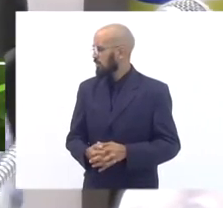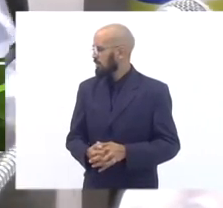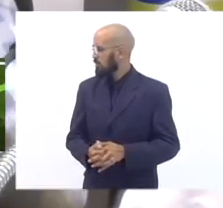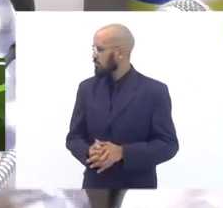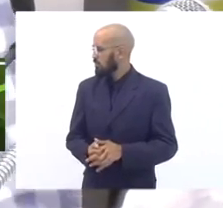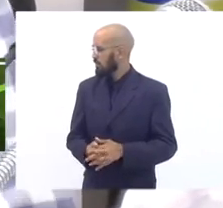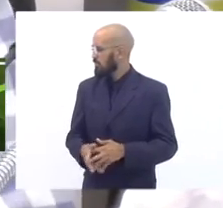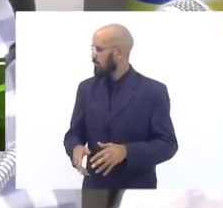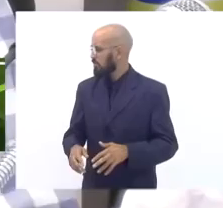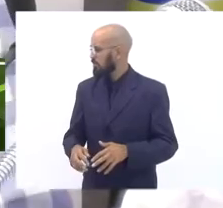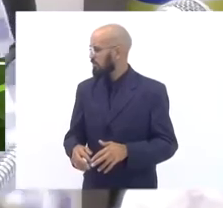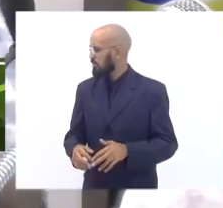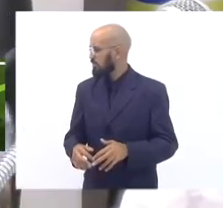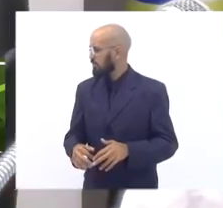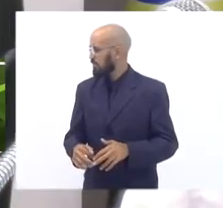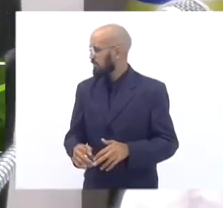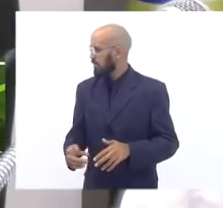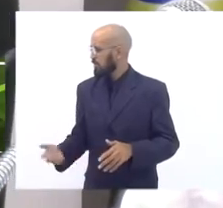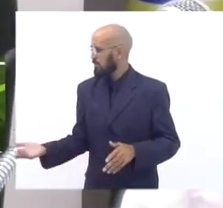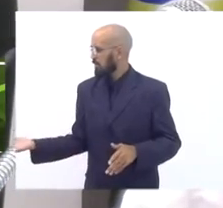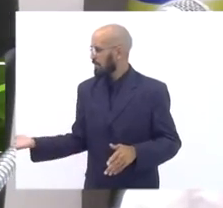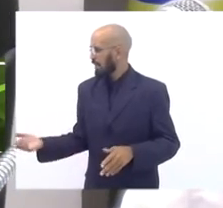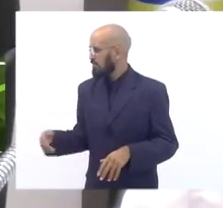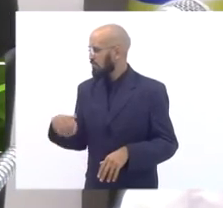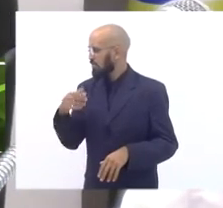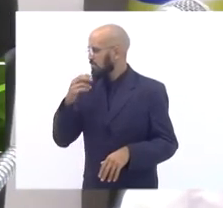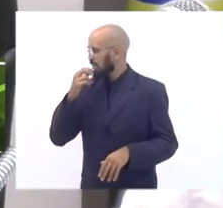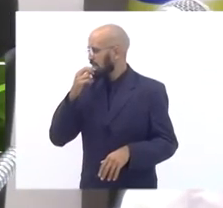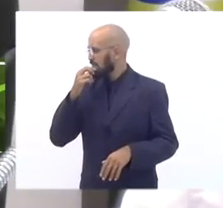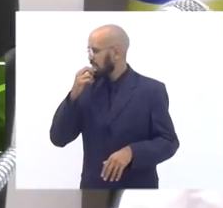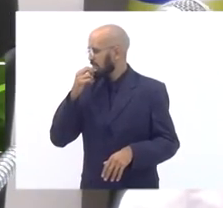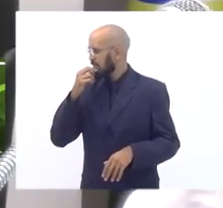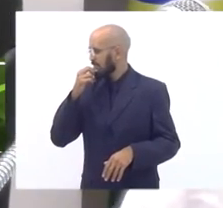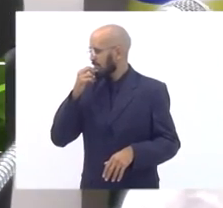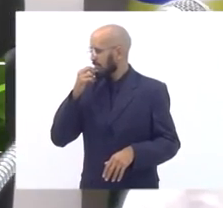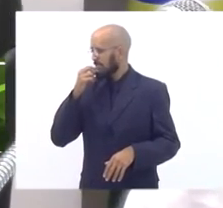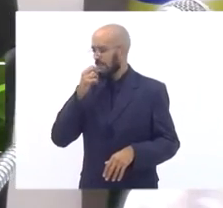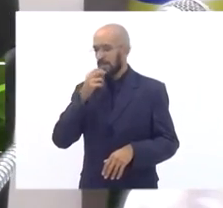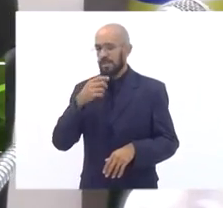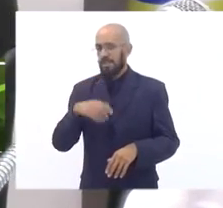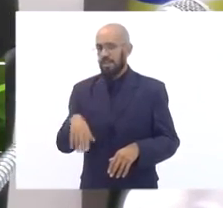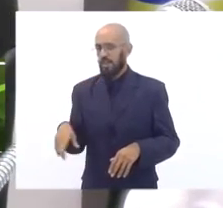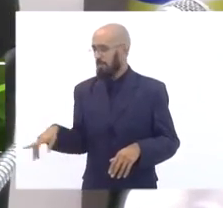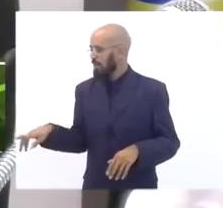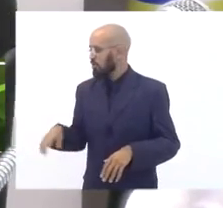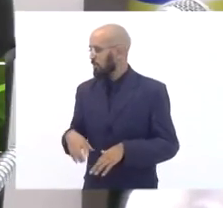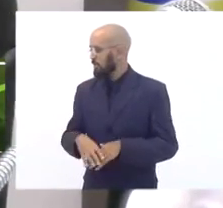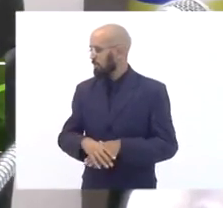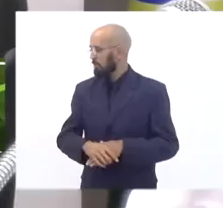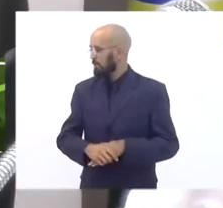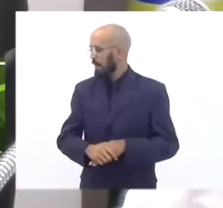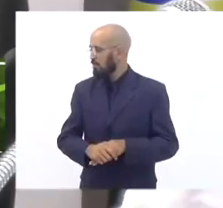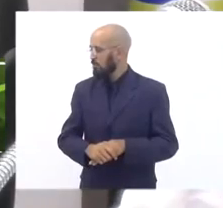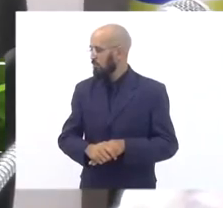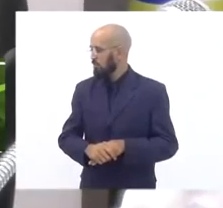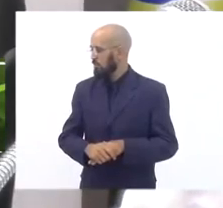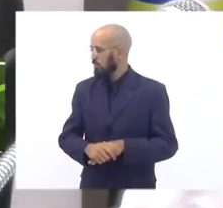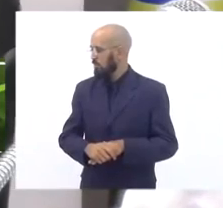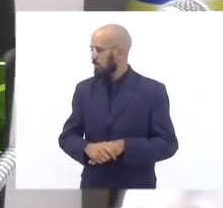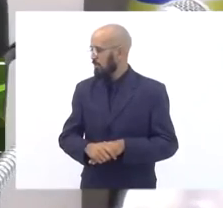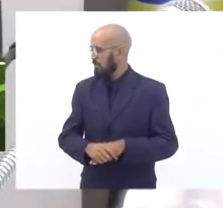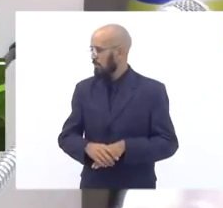Apesar de existir essa possibilidade de revisão aos 5 anos, mas agora